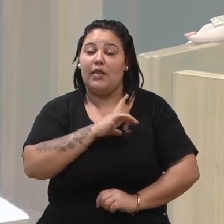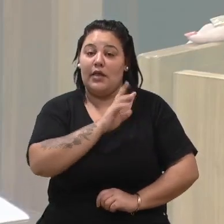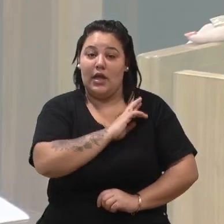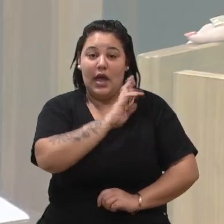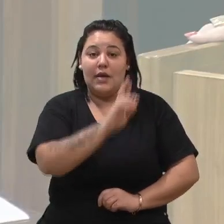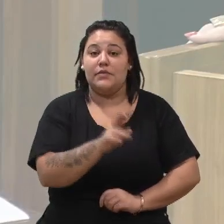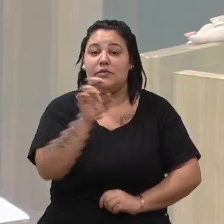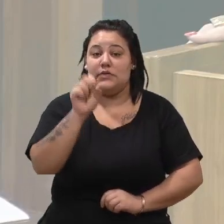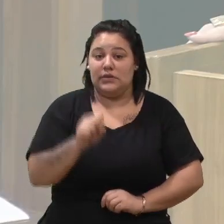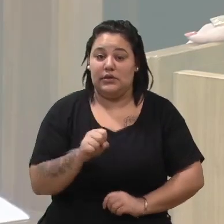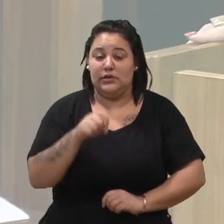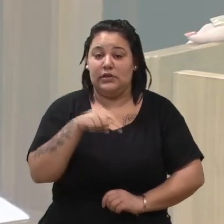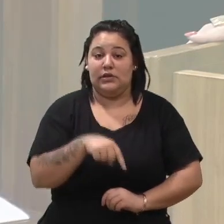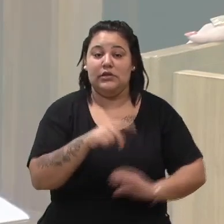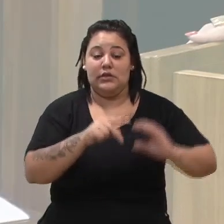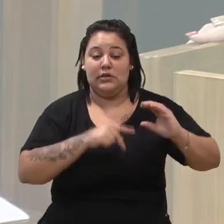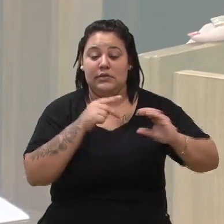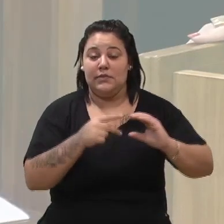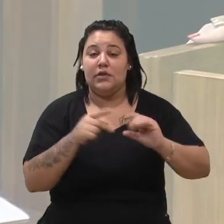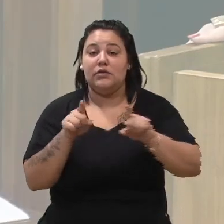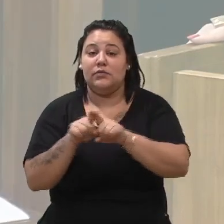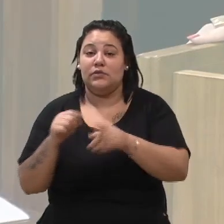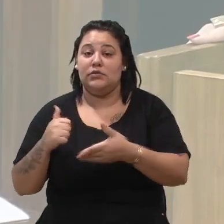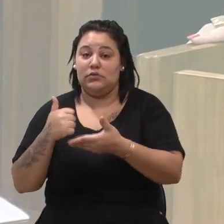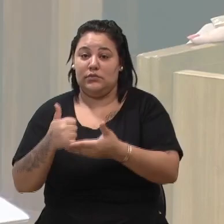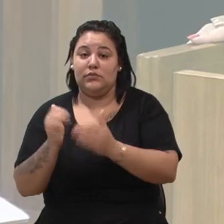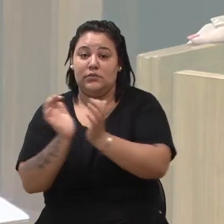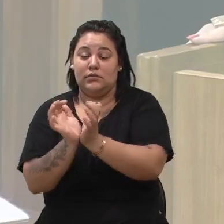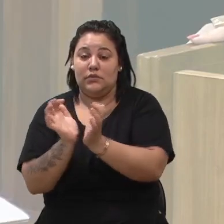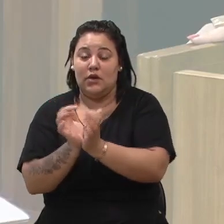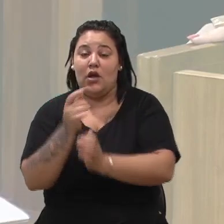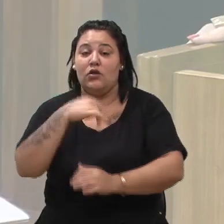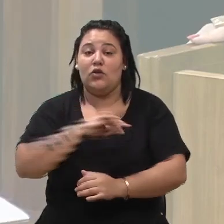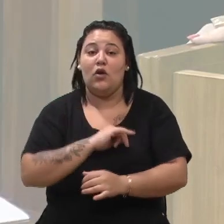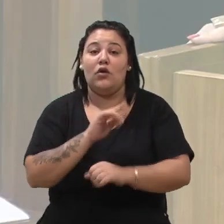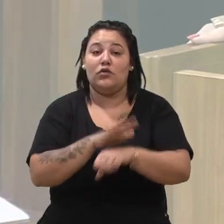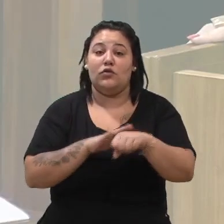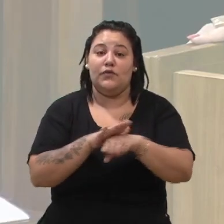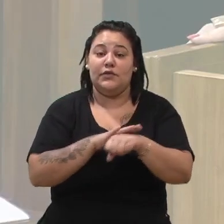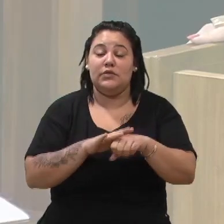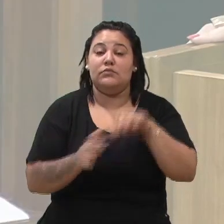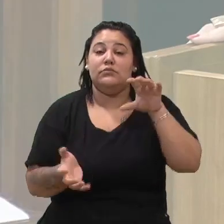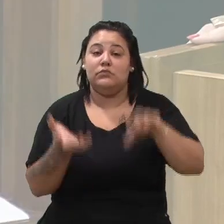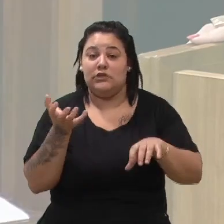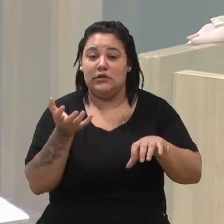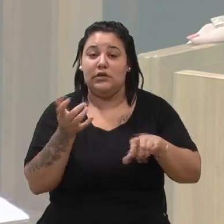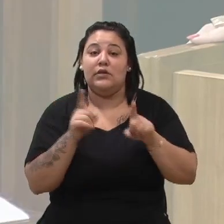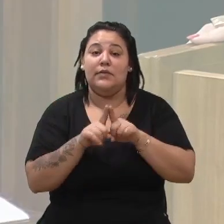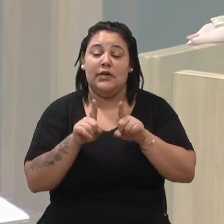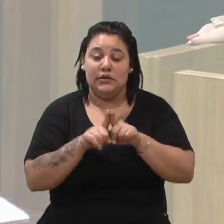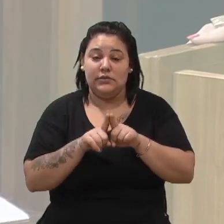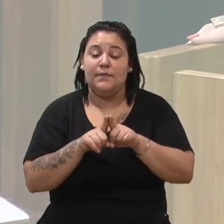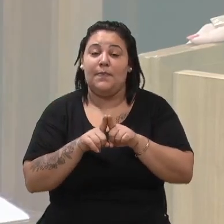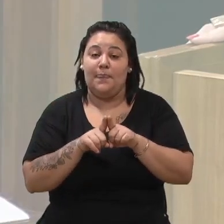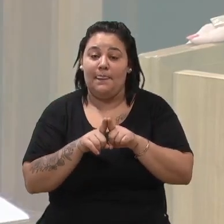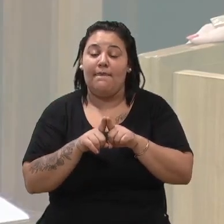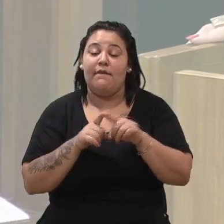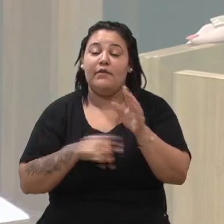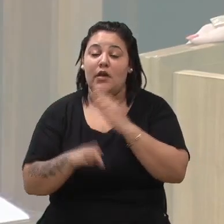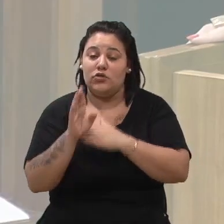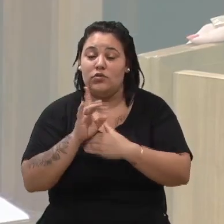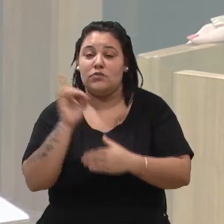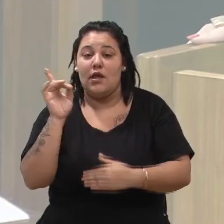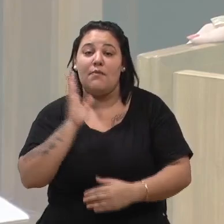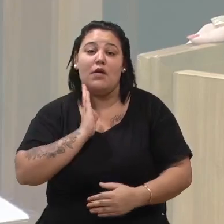representação desta casa e da frente, nós conversamos em Brasília e viemos de lá muito satisfeitos com